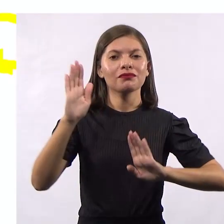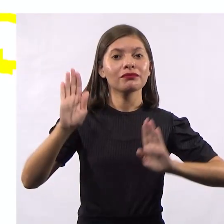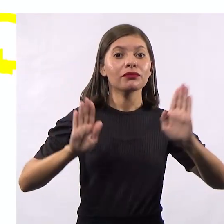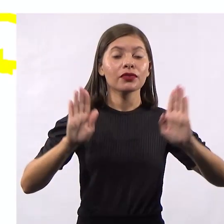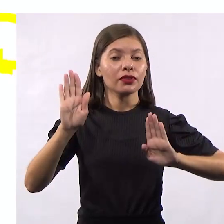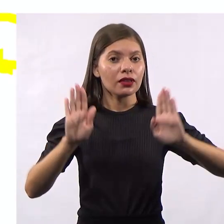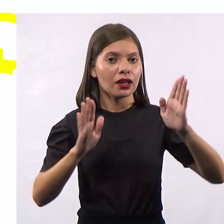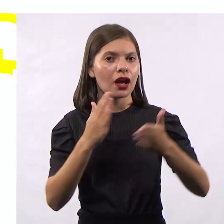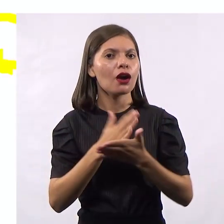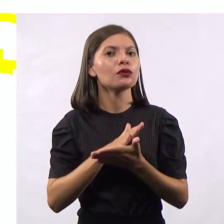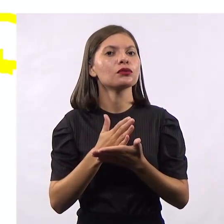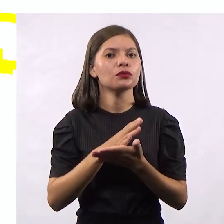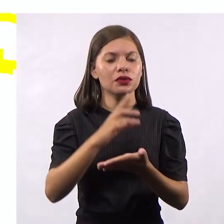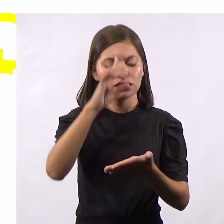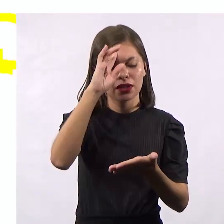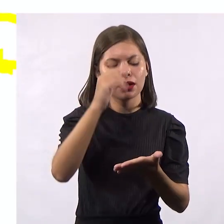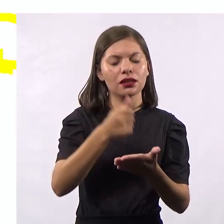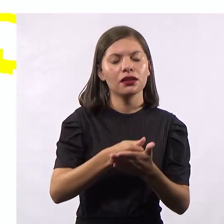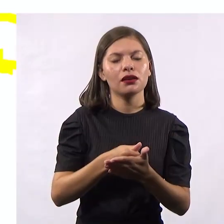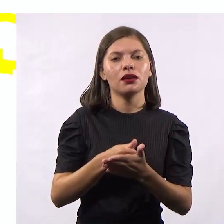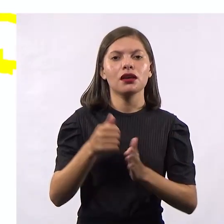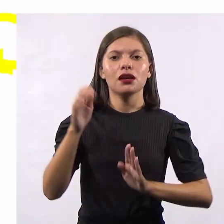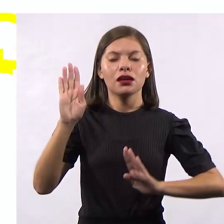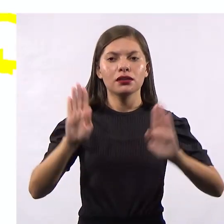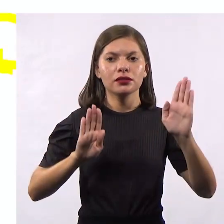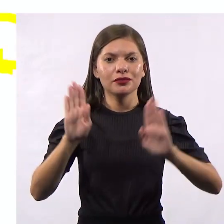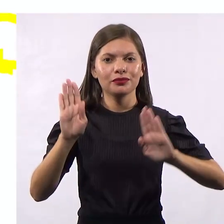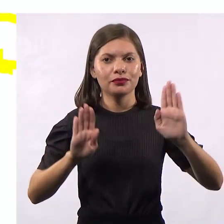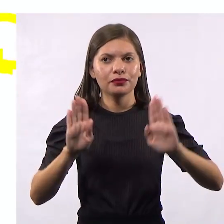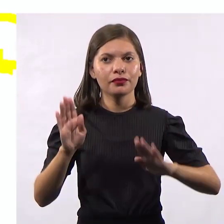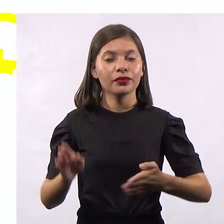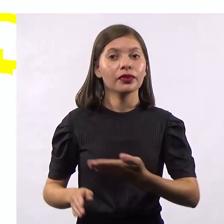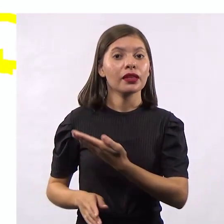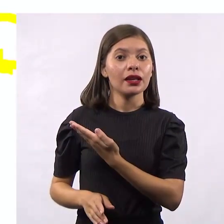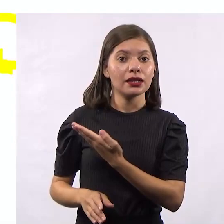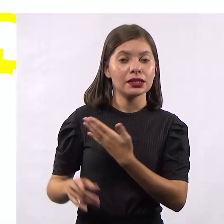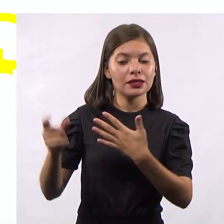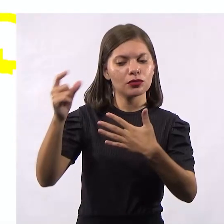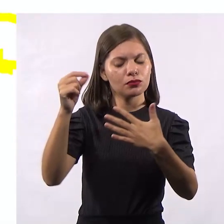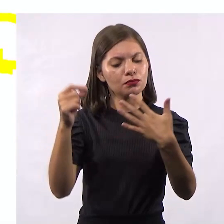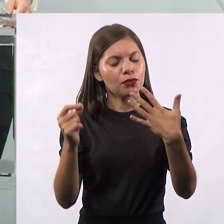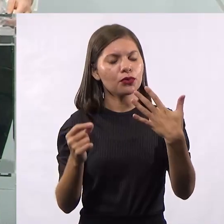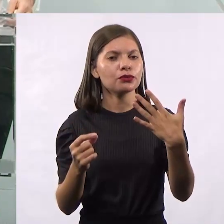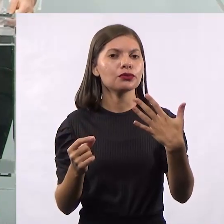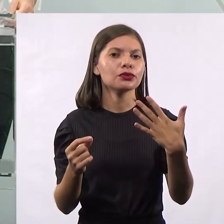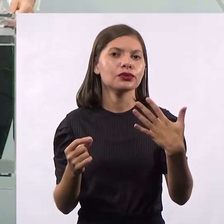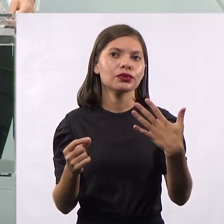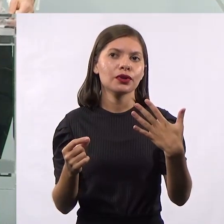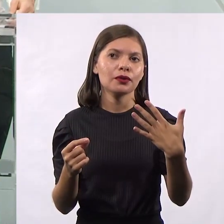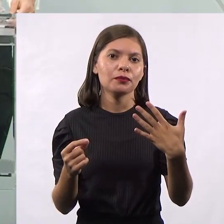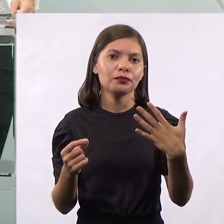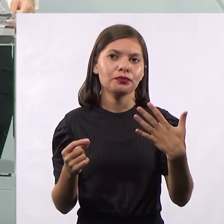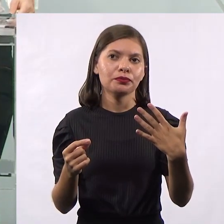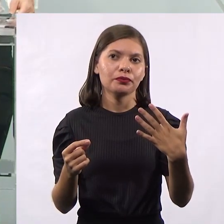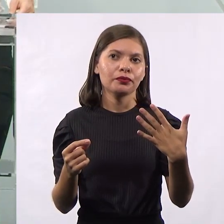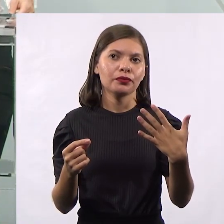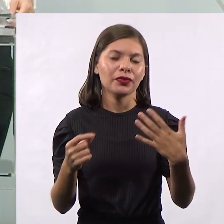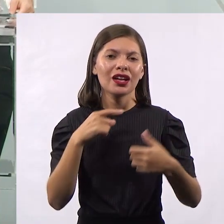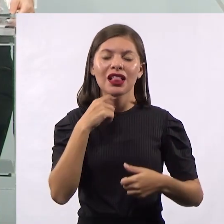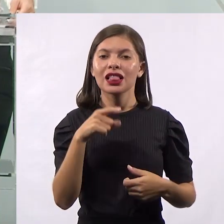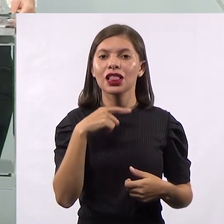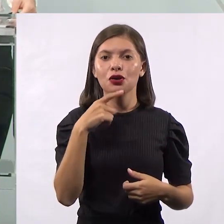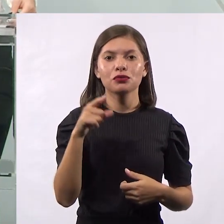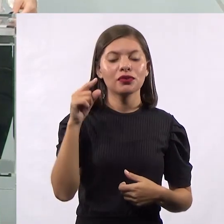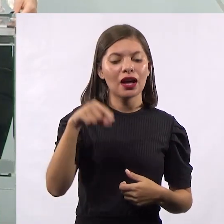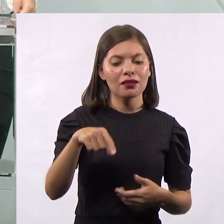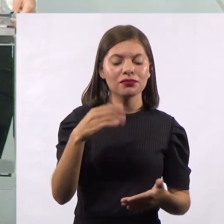exigem licitação para própria subcontratação. Esses foram os pontos que eu quis trazer hoje. É